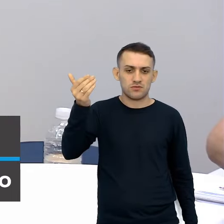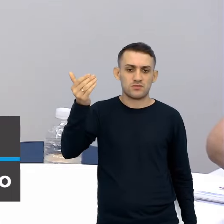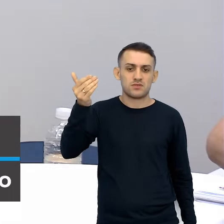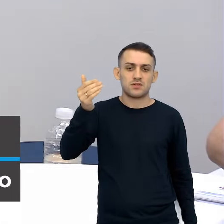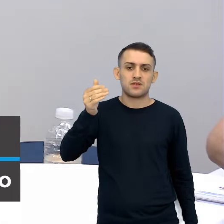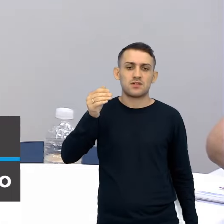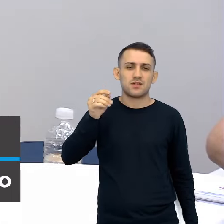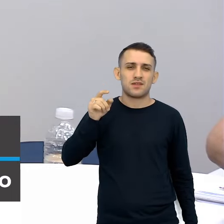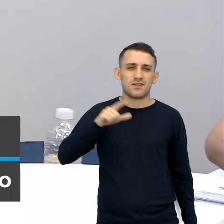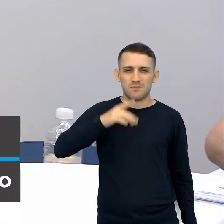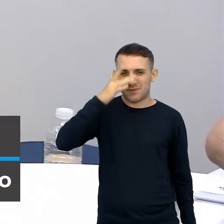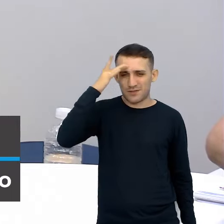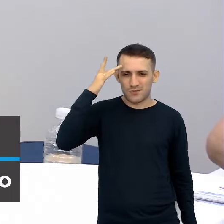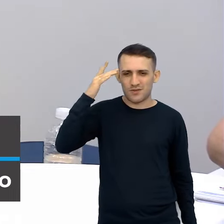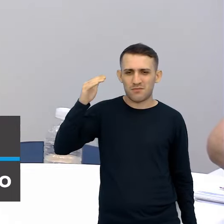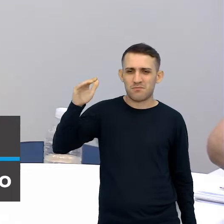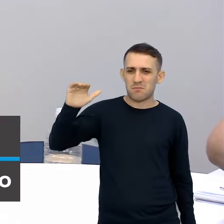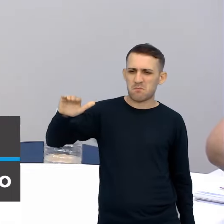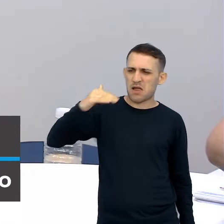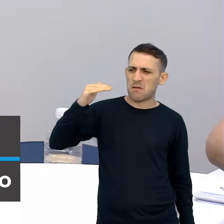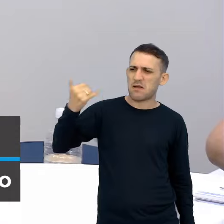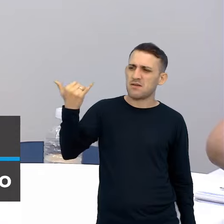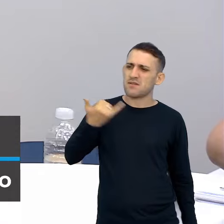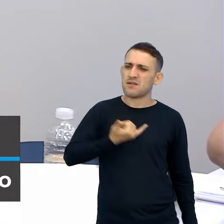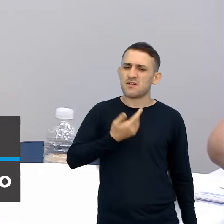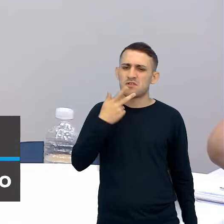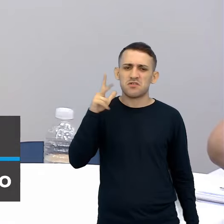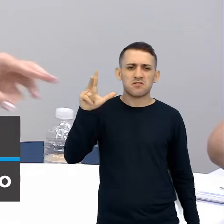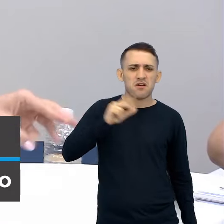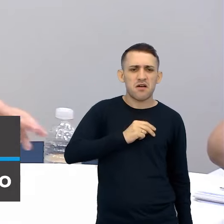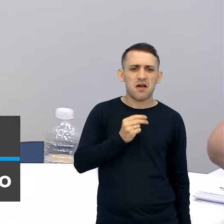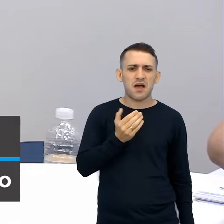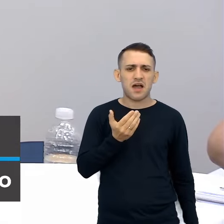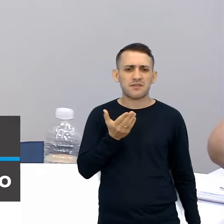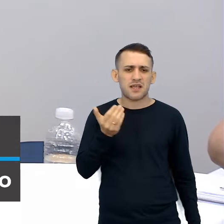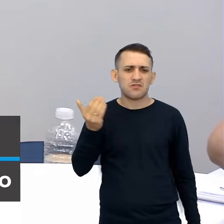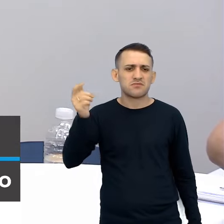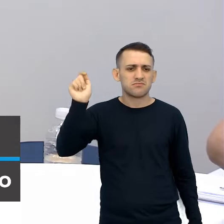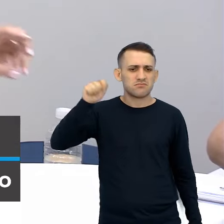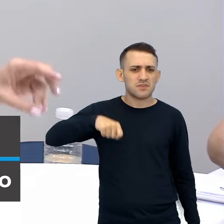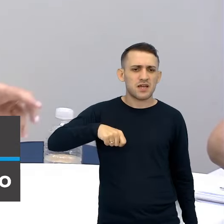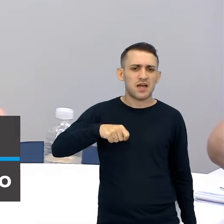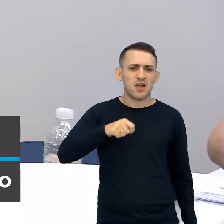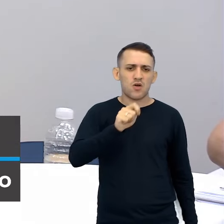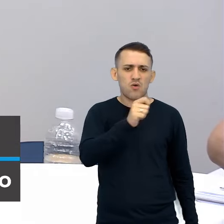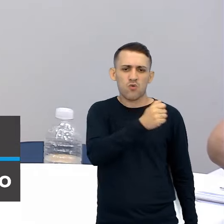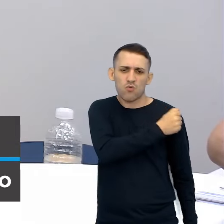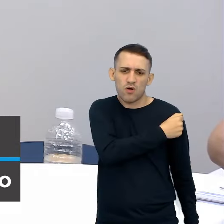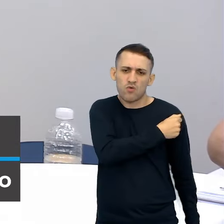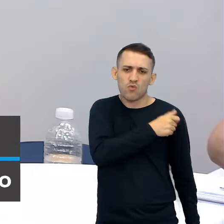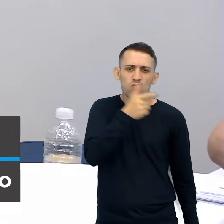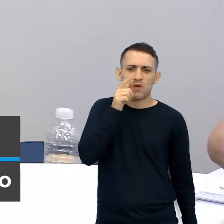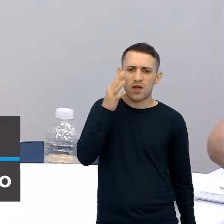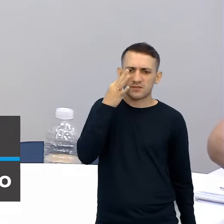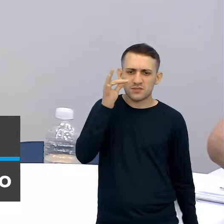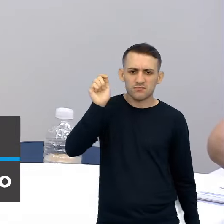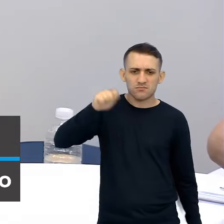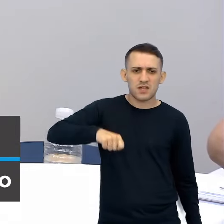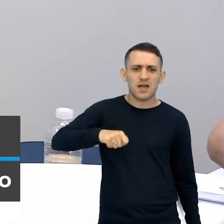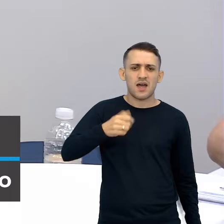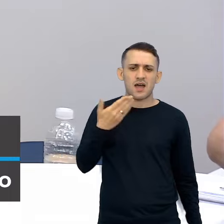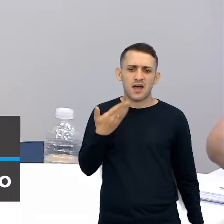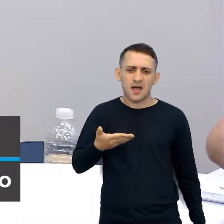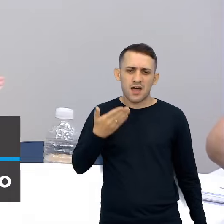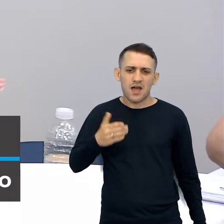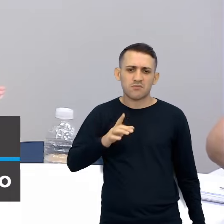alguns comentários aqui, e a tecnologia é para atração do aluno, é para tornar a aula mais dinâmica. Não, é